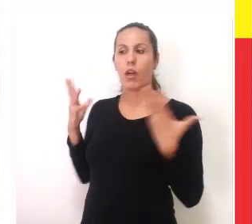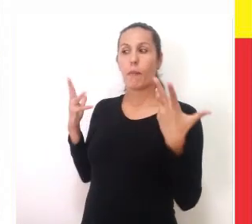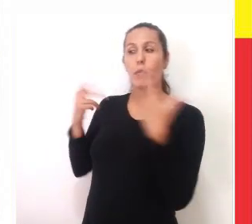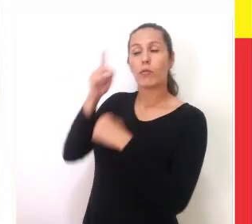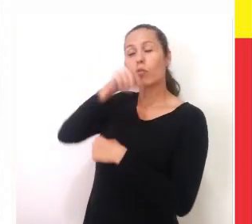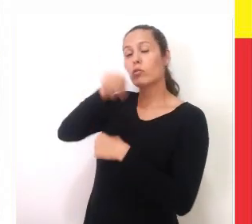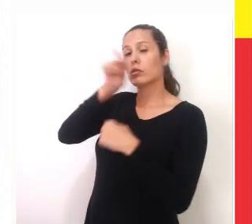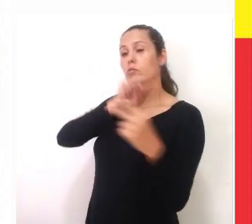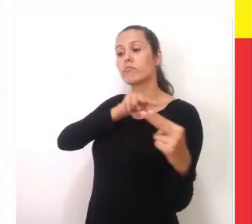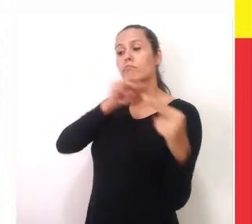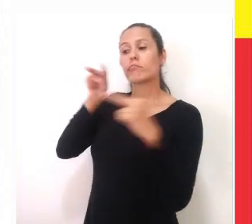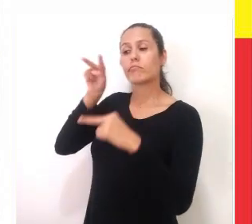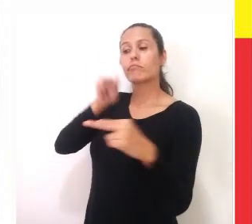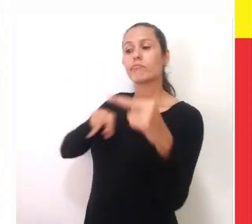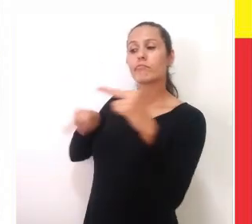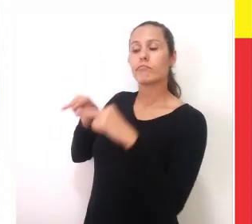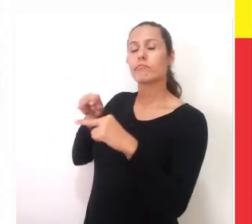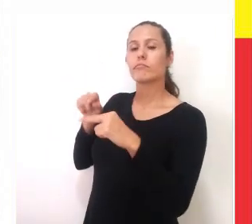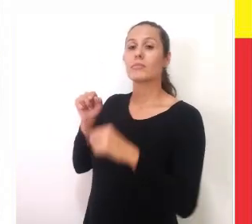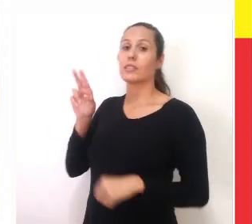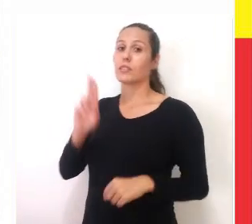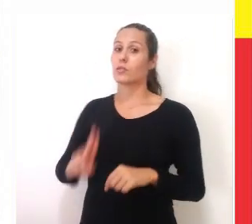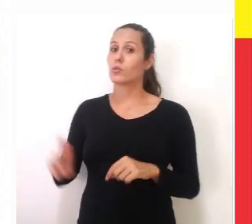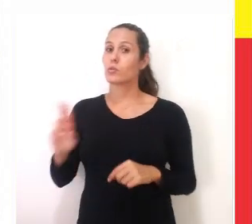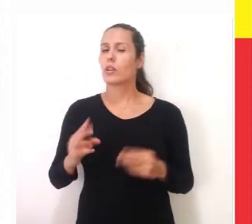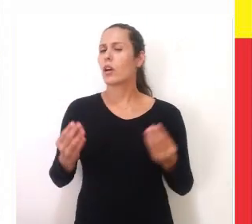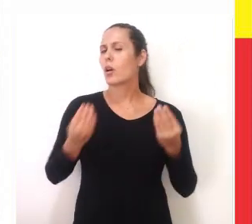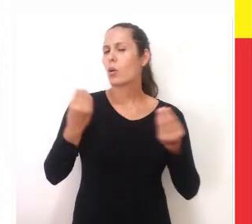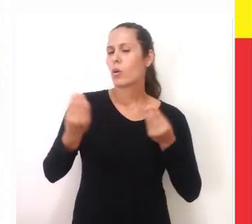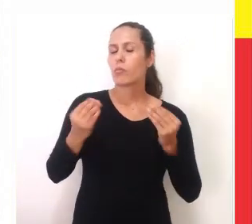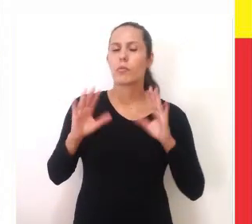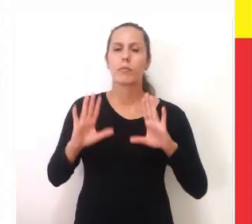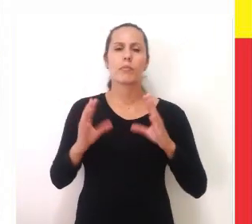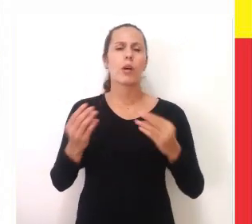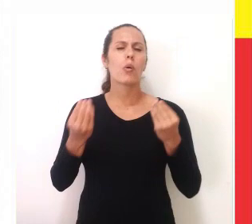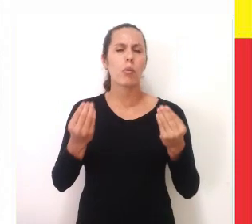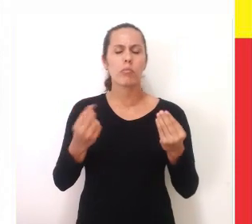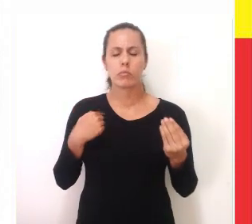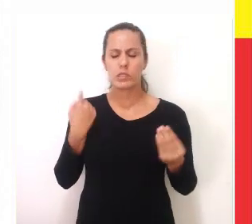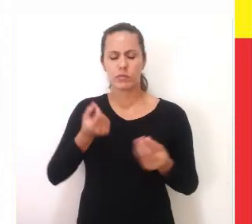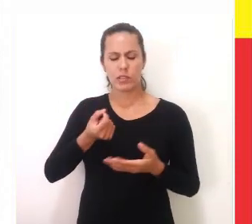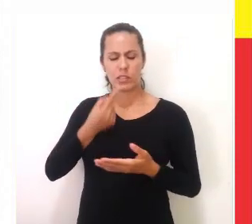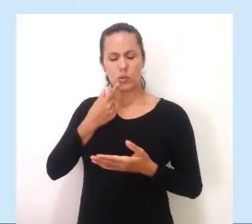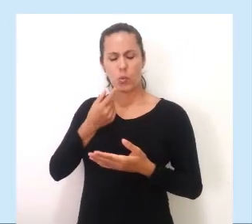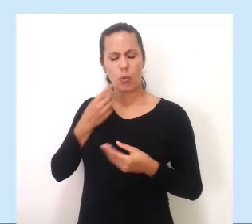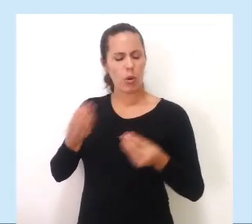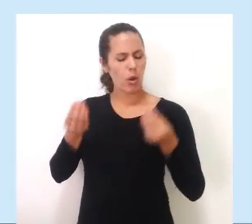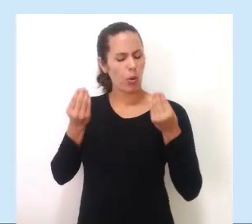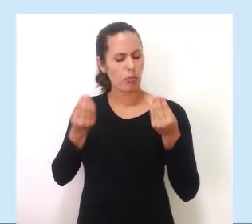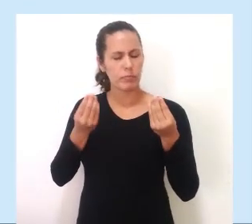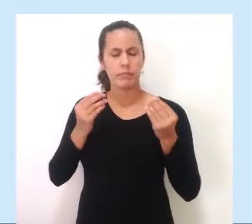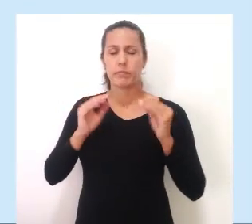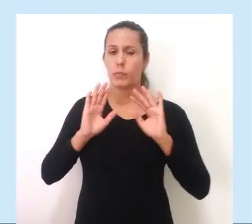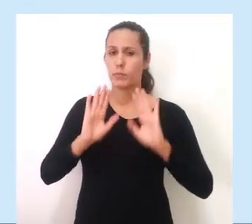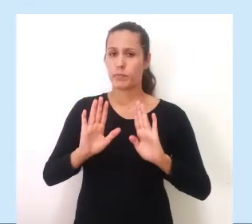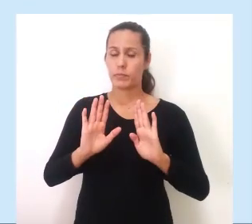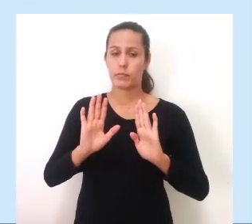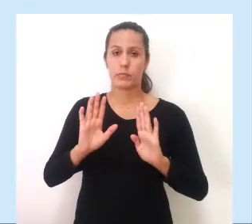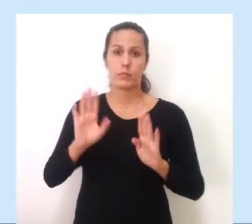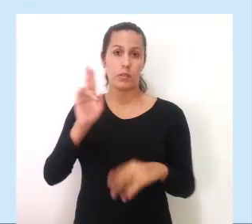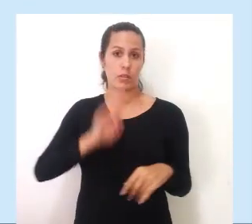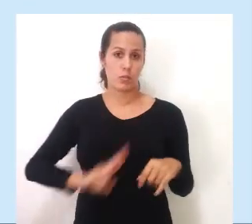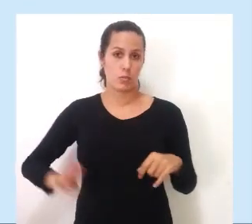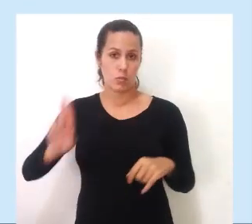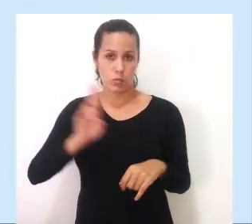a imagem aí, coloquei uma foto bonita para que vocês observassem. E a utilização. Como a gente vai